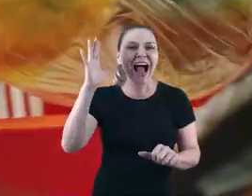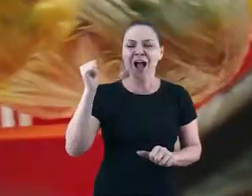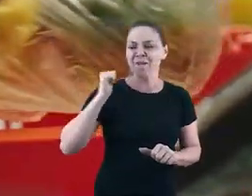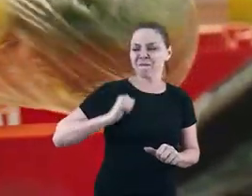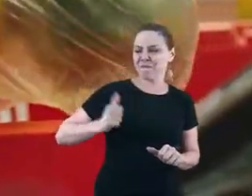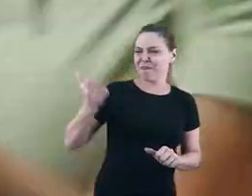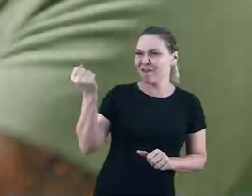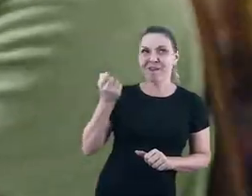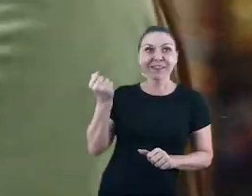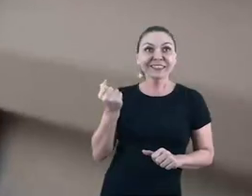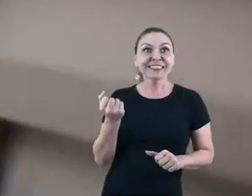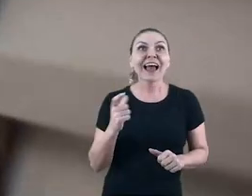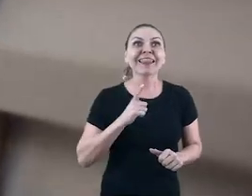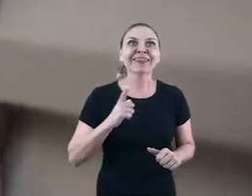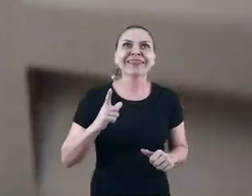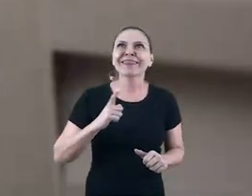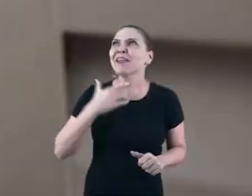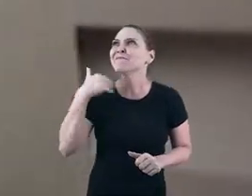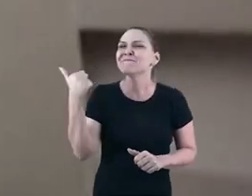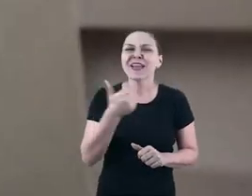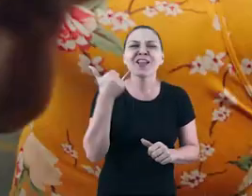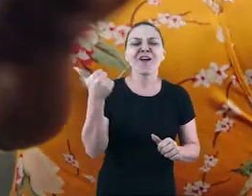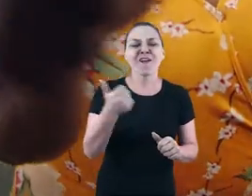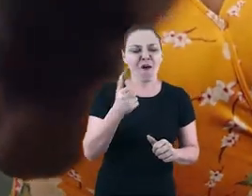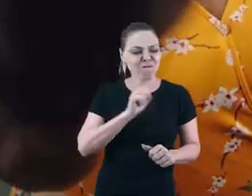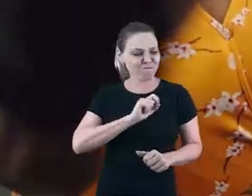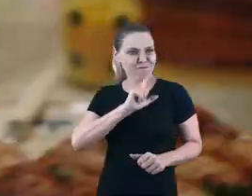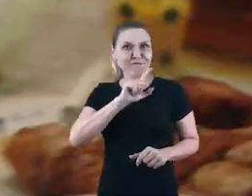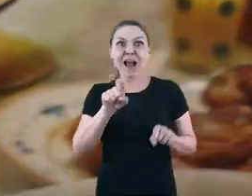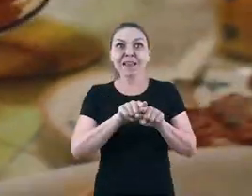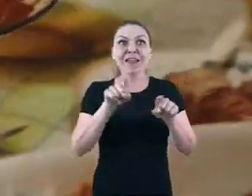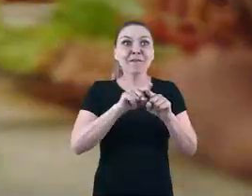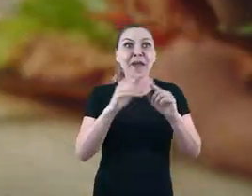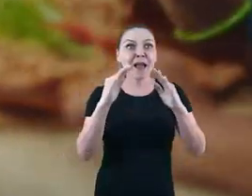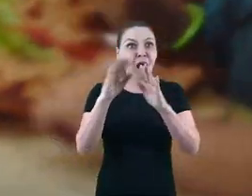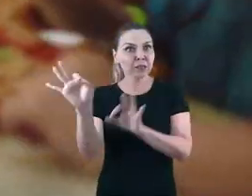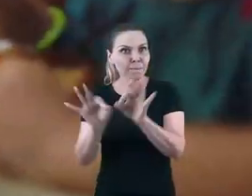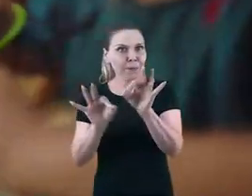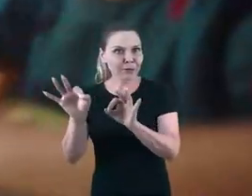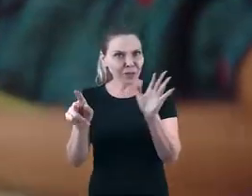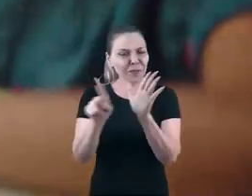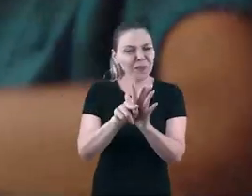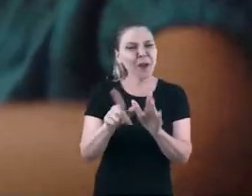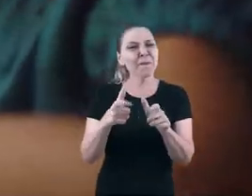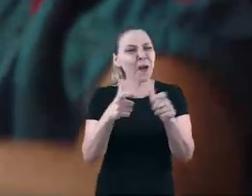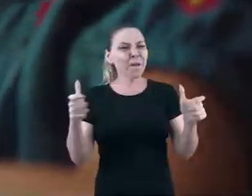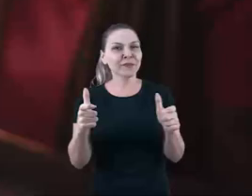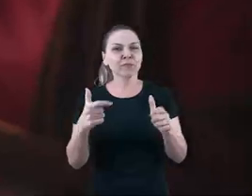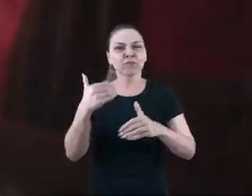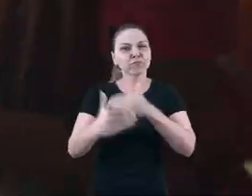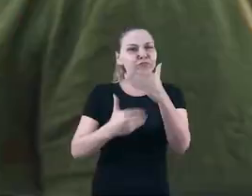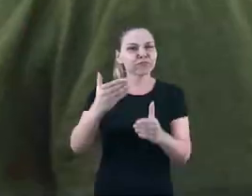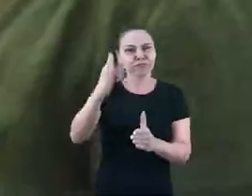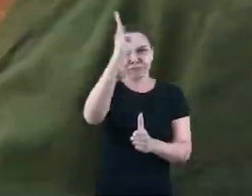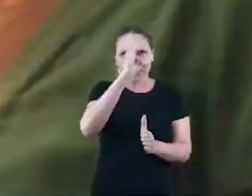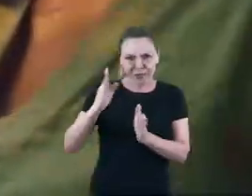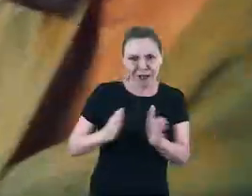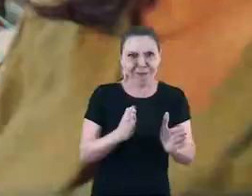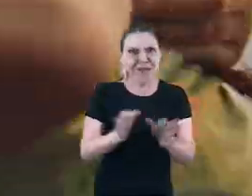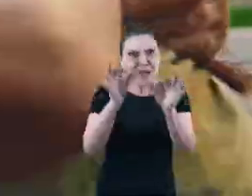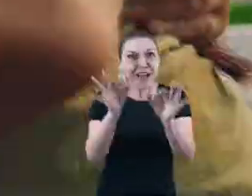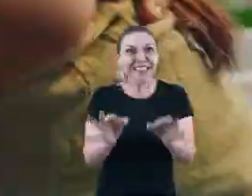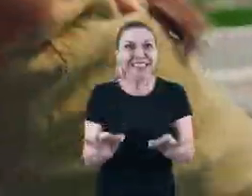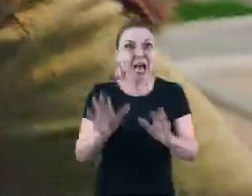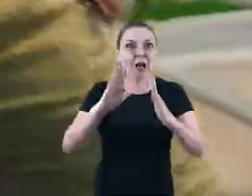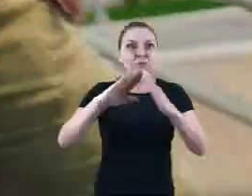Família, já subi. Minha casa, minha vida, já subi. E pouco a pouco, o Brasil segue no rumo certo.